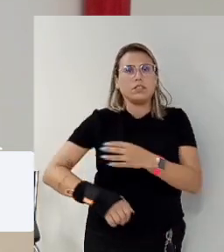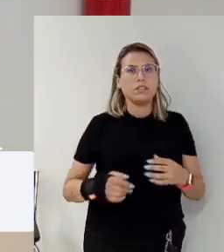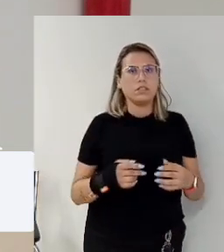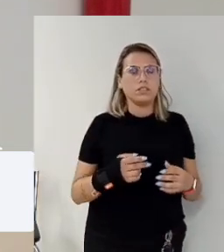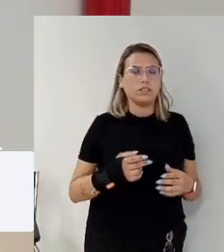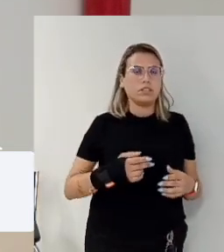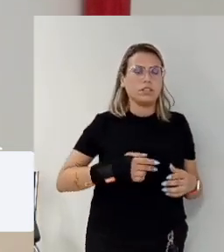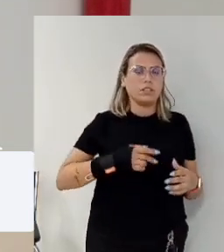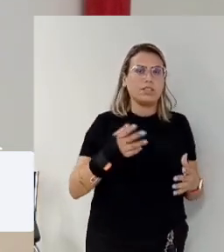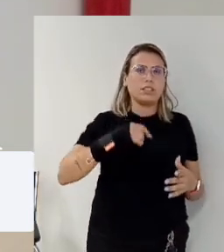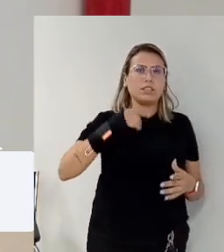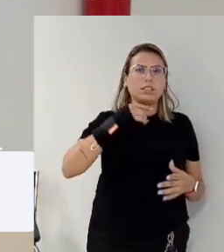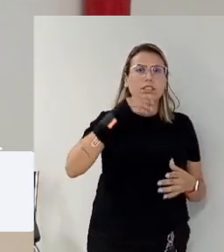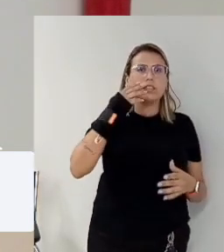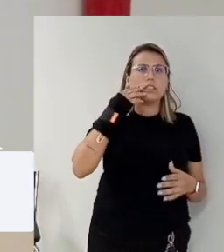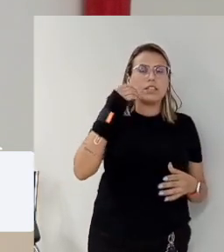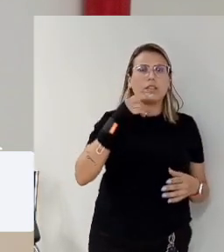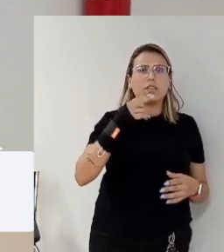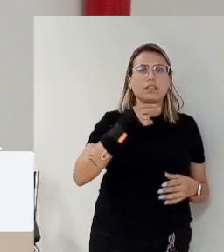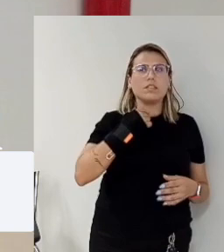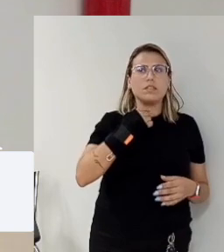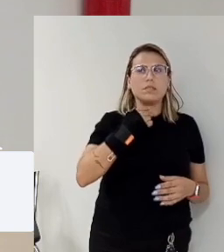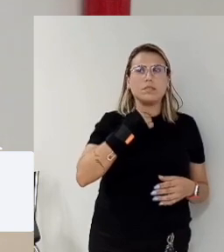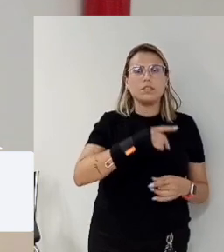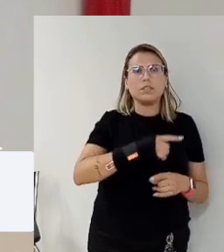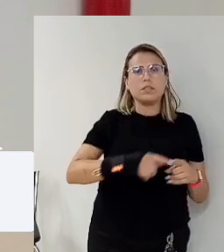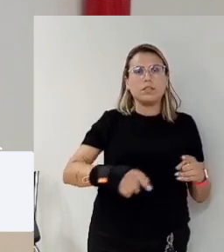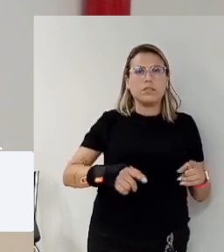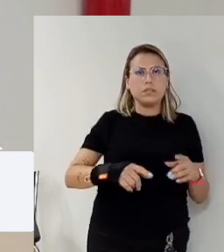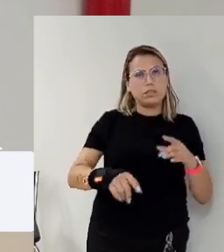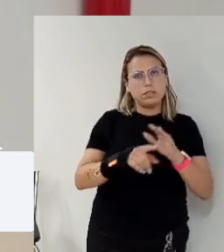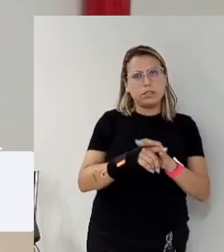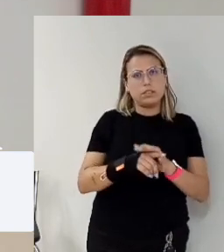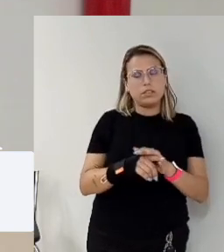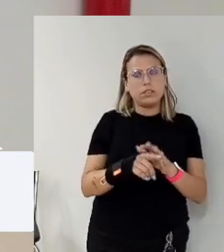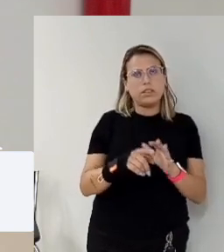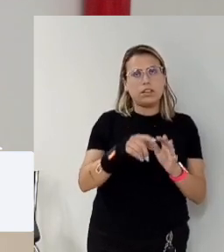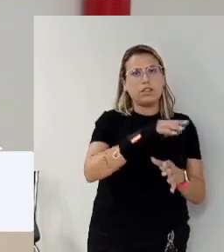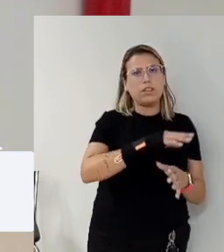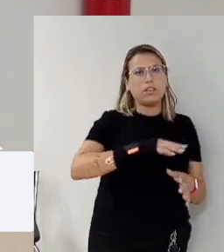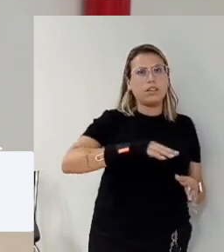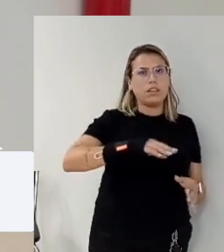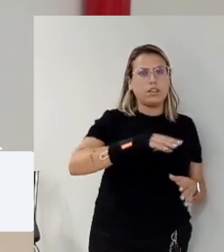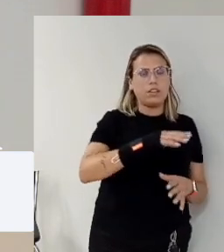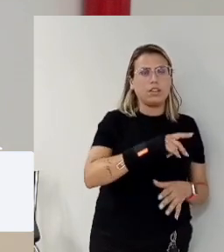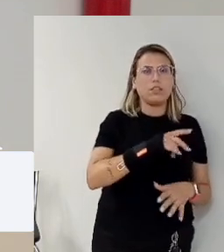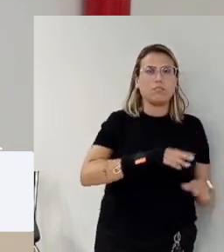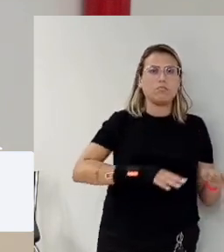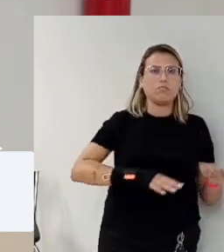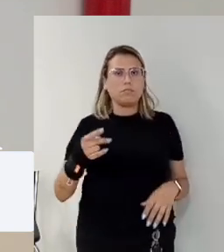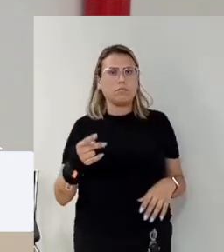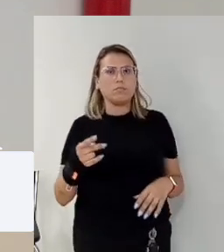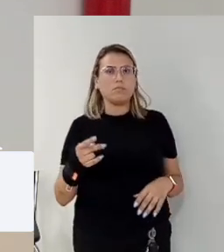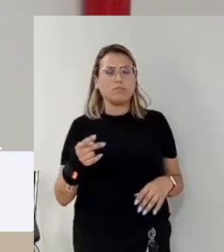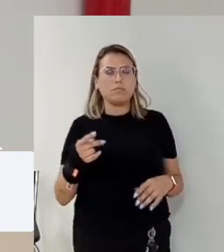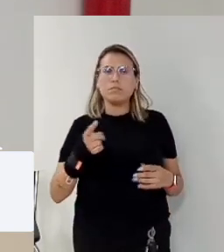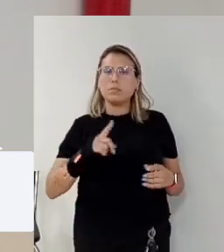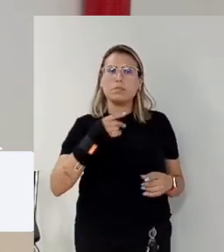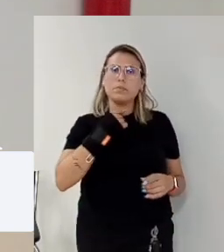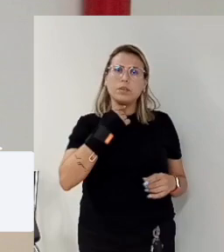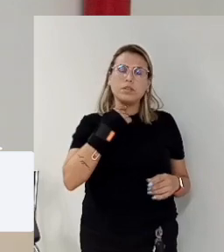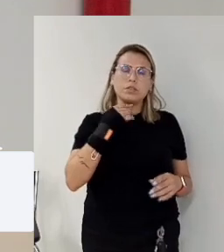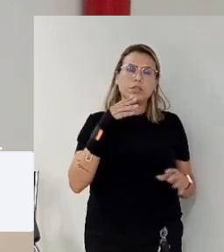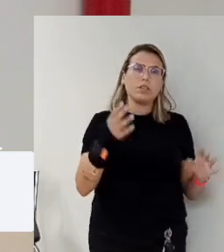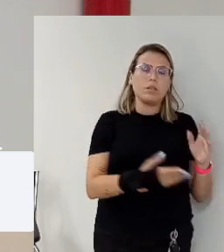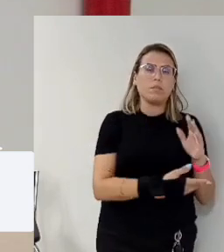ali que a gente sabe que não pode é proibido por lei porque ali é uma área de preservação app então sendo um app você não pode